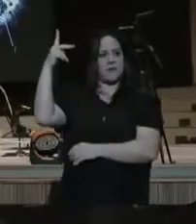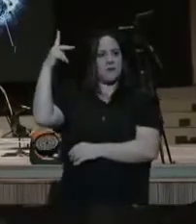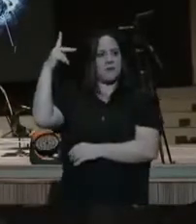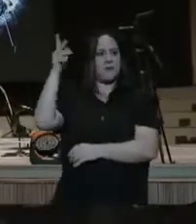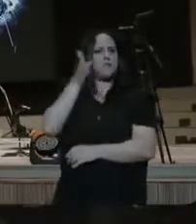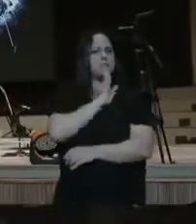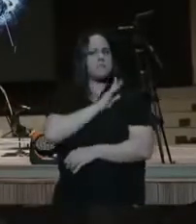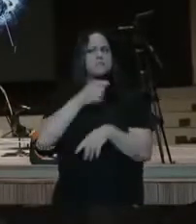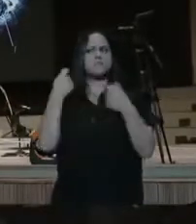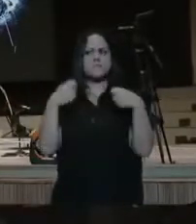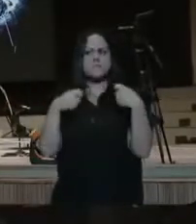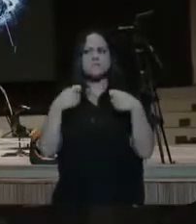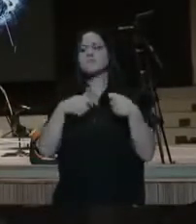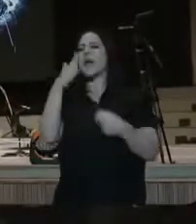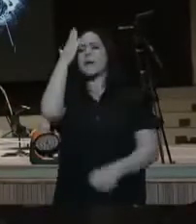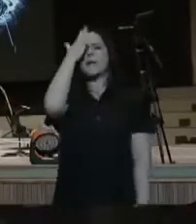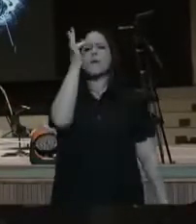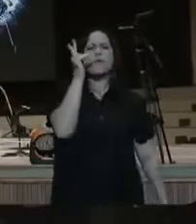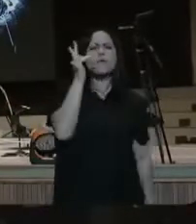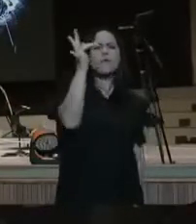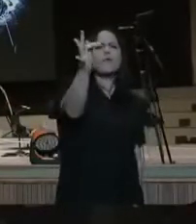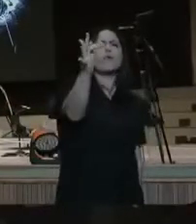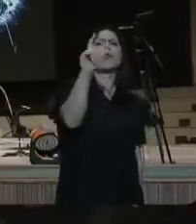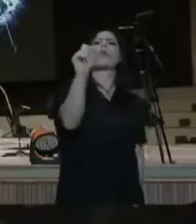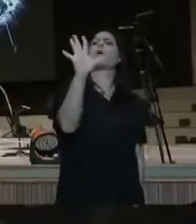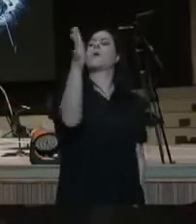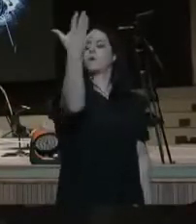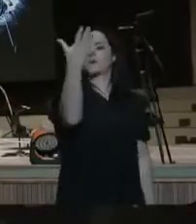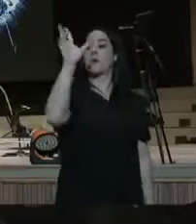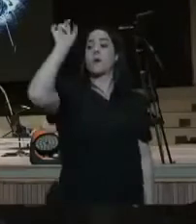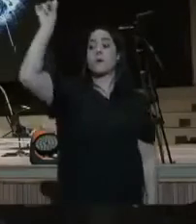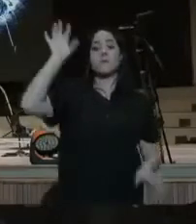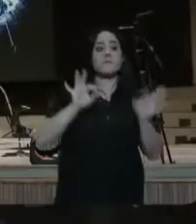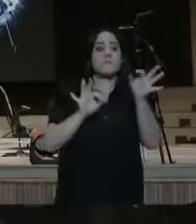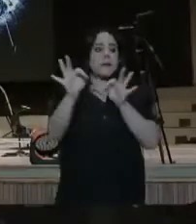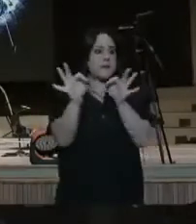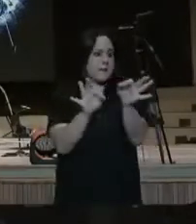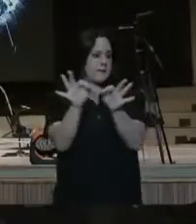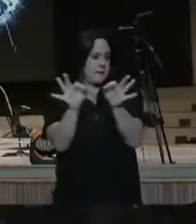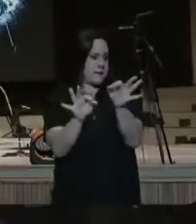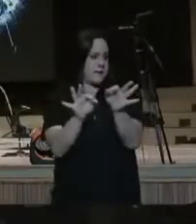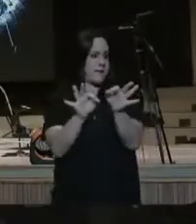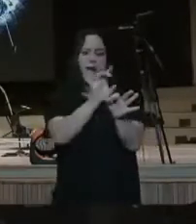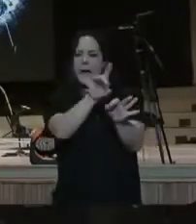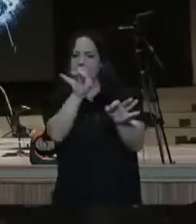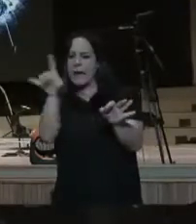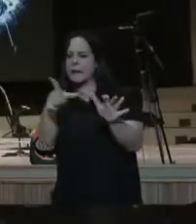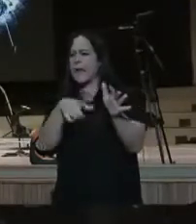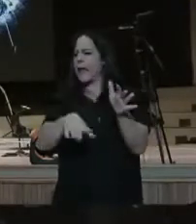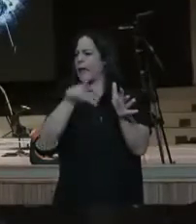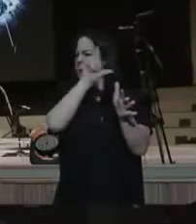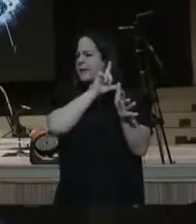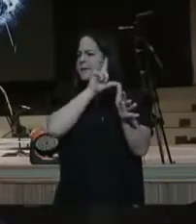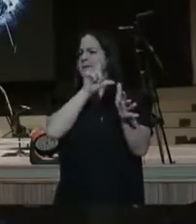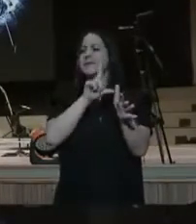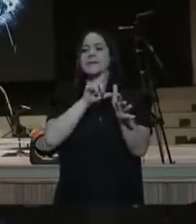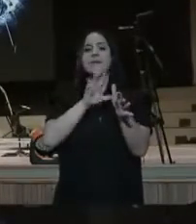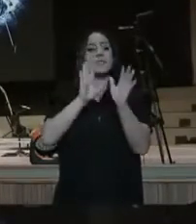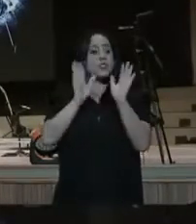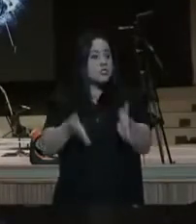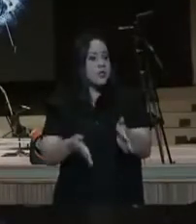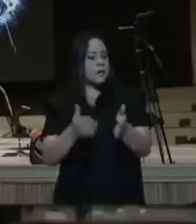é ver o futuro aquilo que deus tem preparado para nós antes mesmo de ele ter